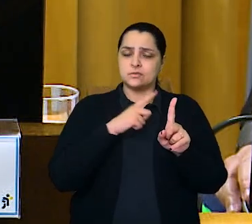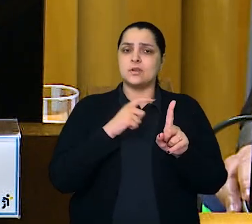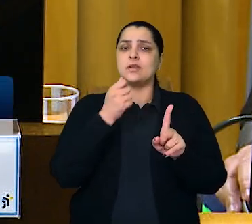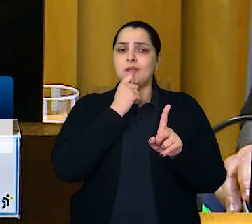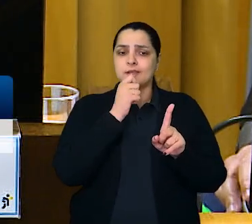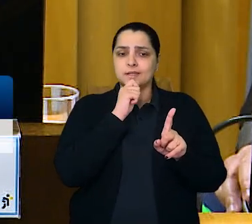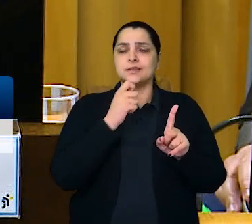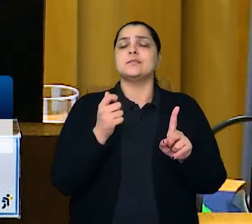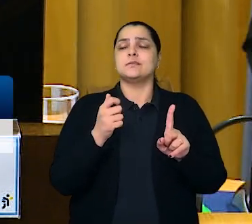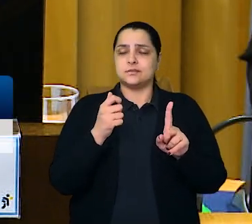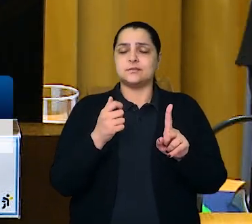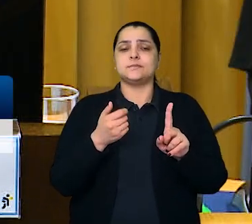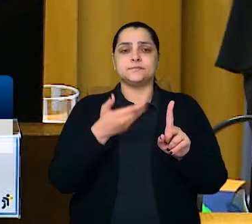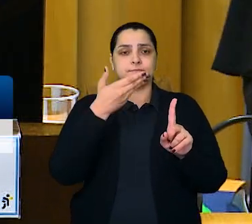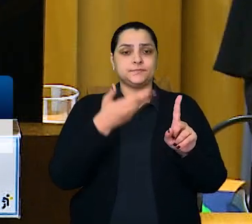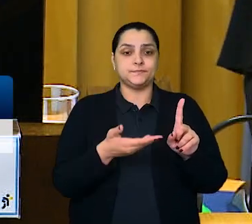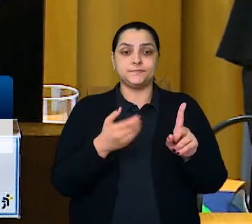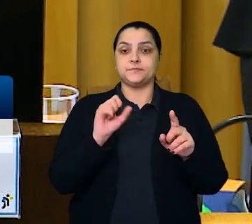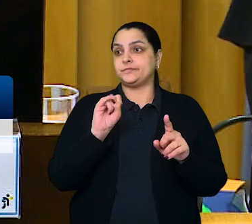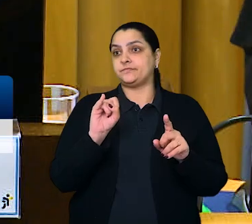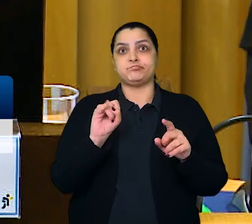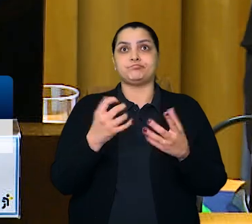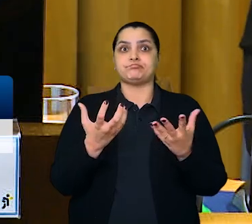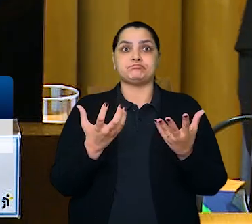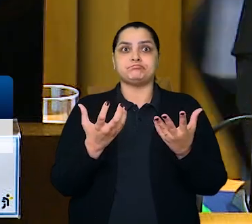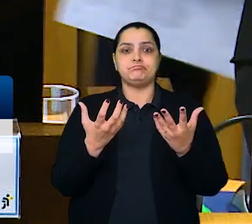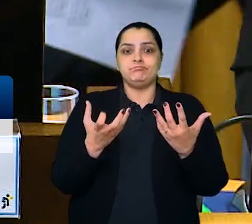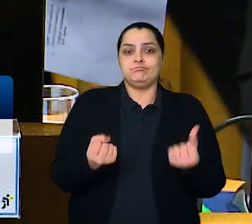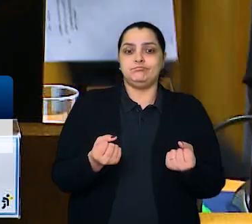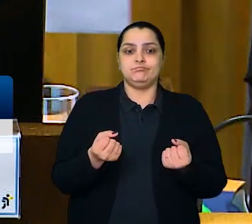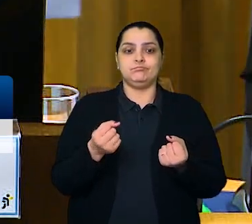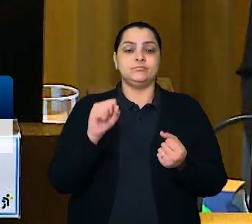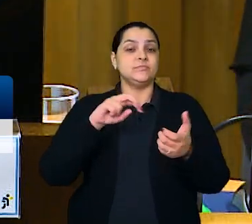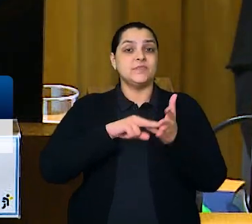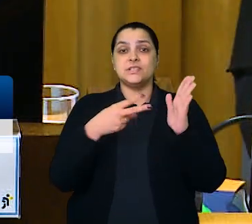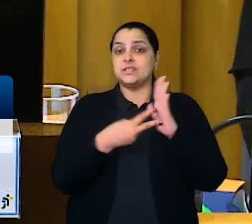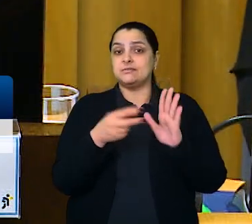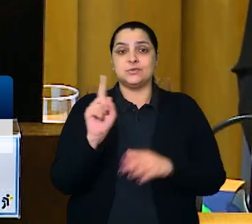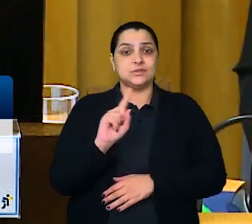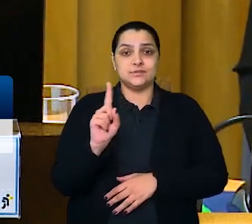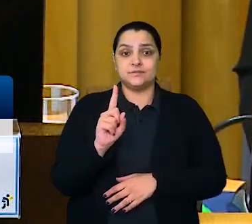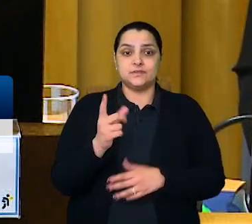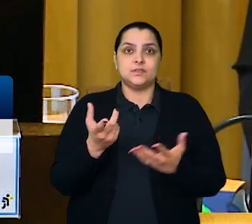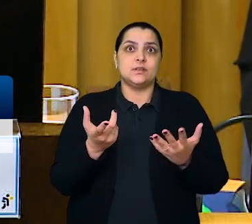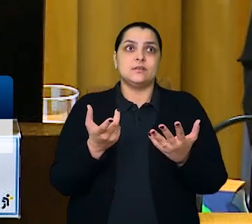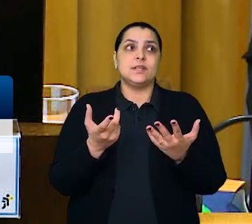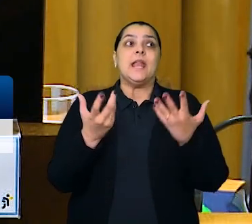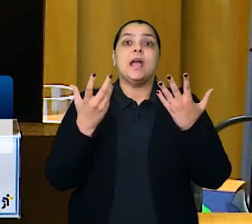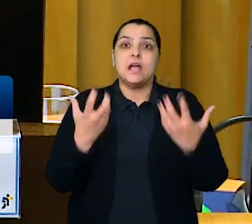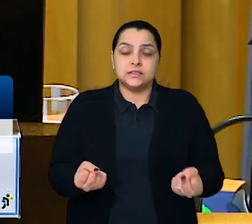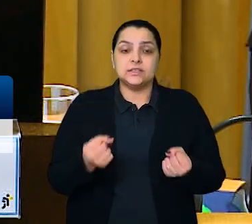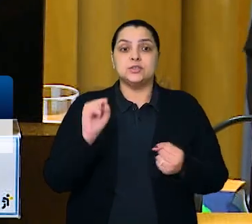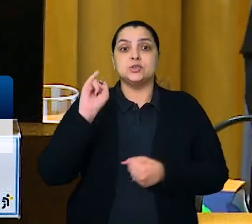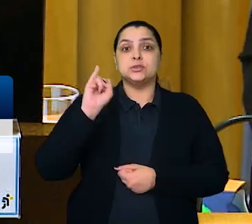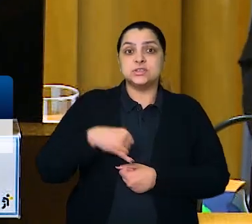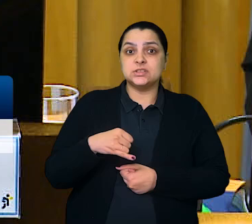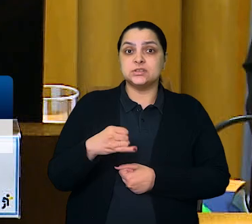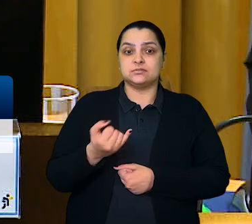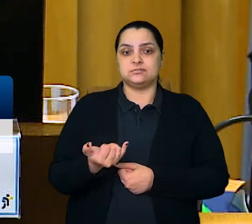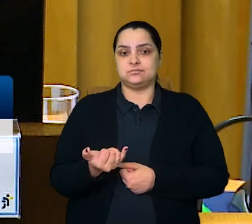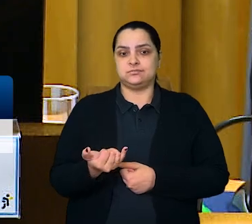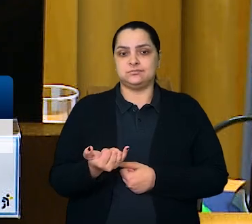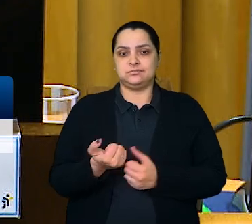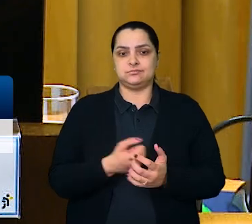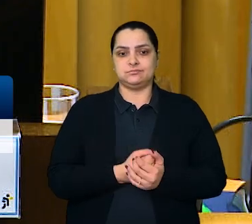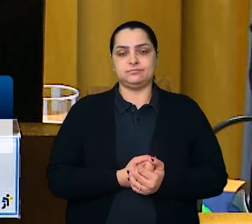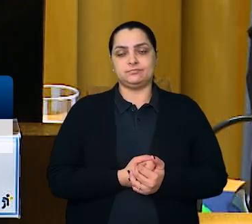Muitas vezes a consensualidade, e que não é necessariamente consensualidade,